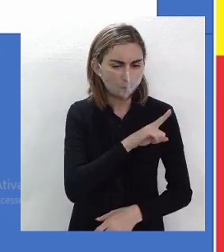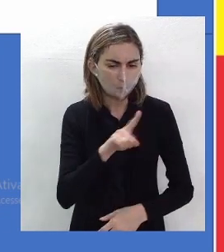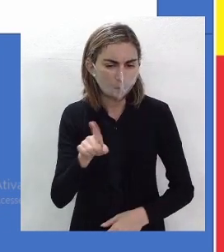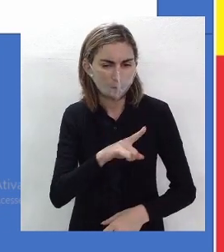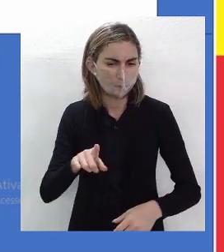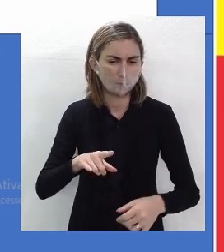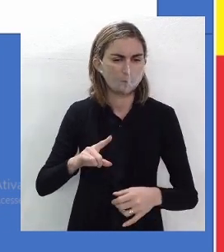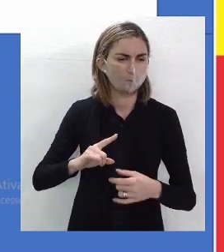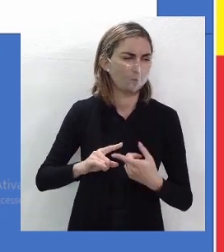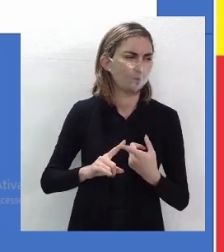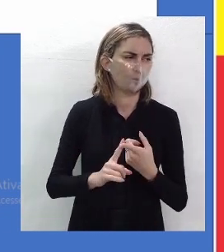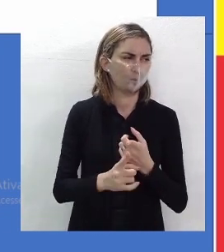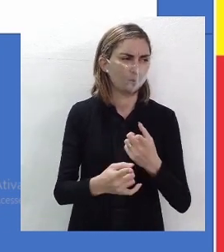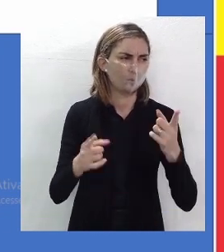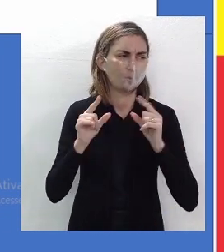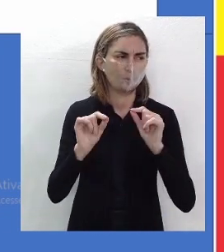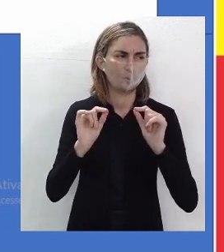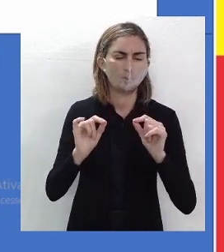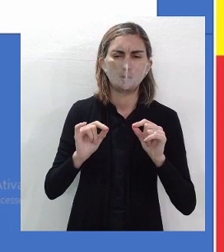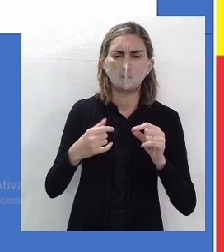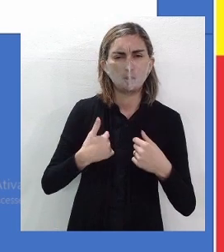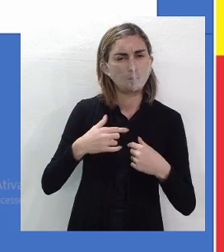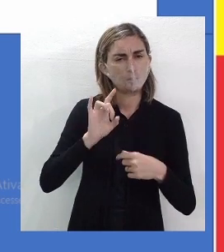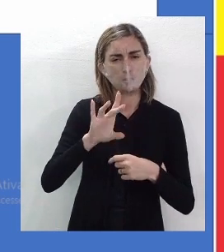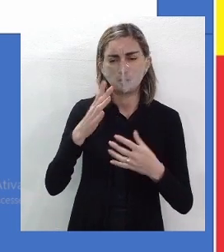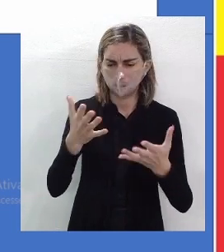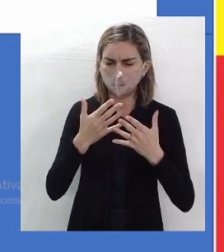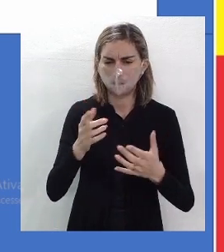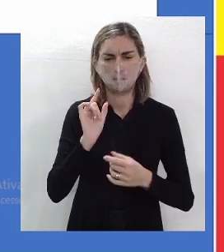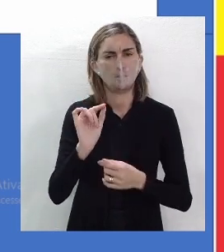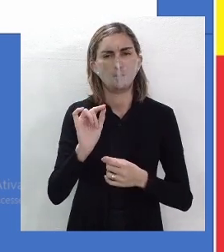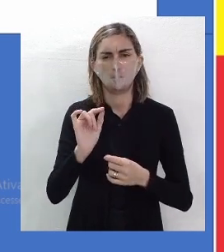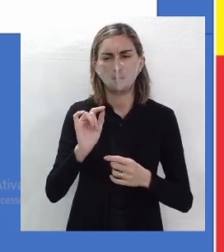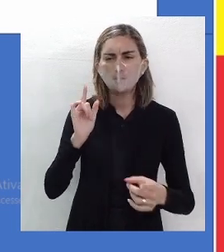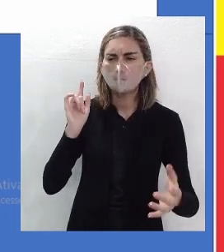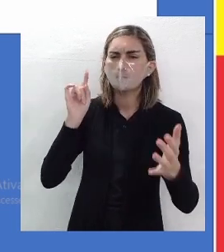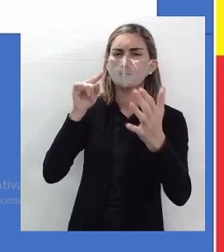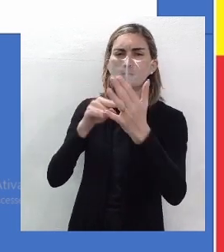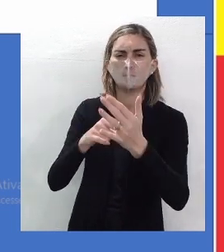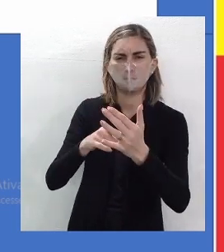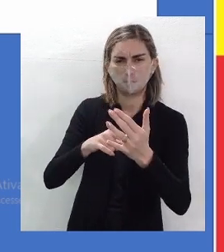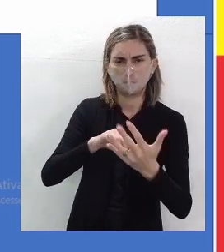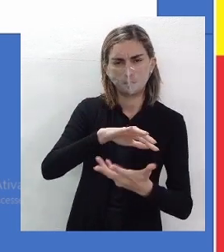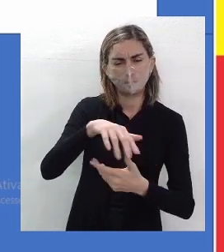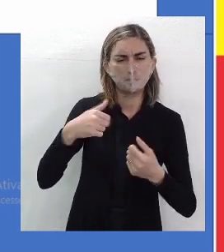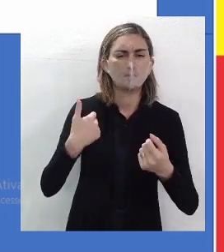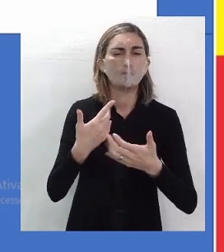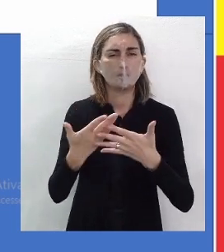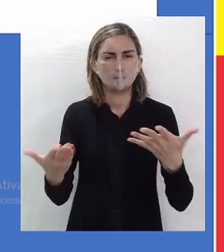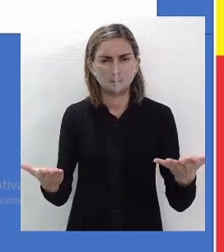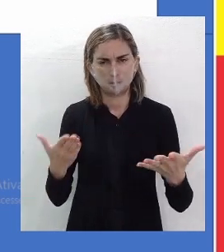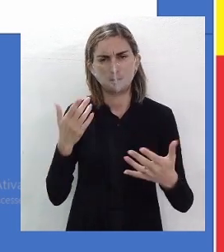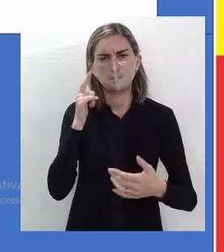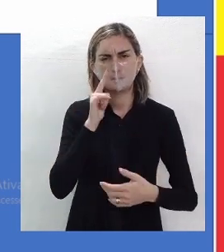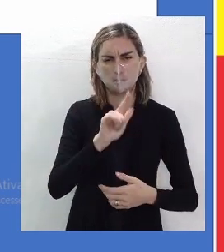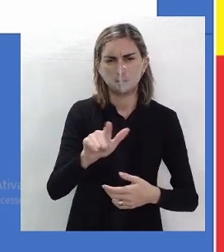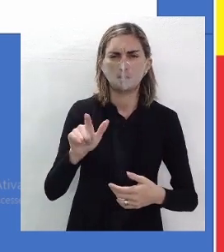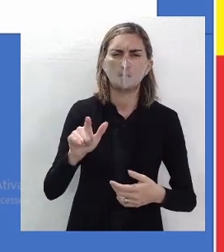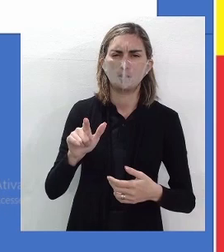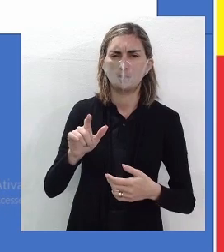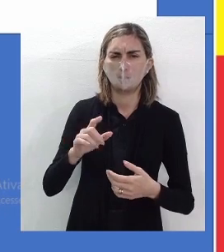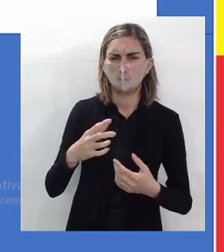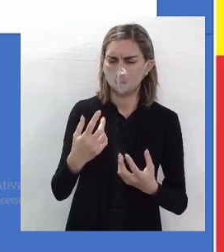sou profundo, o que quero é apenas alcançar o mundo. Então daí você já